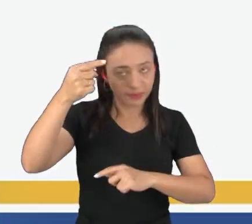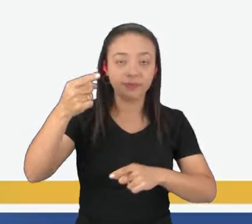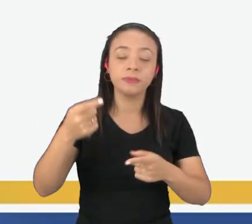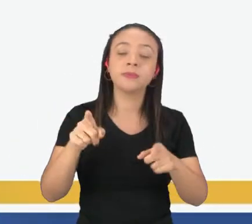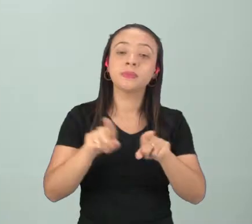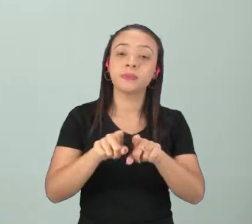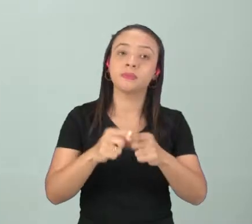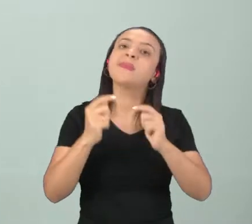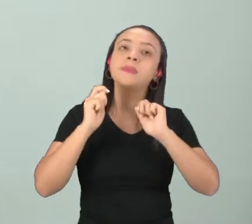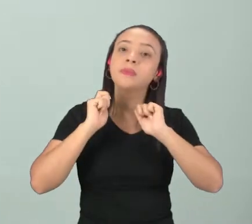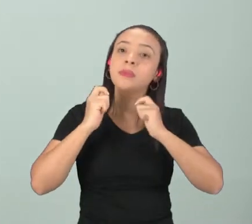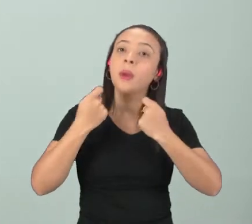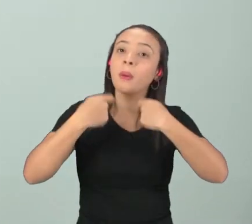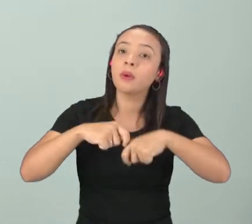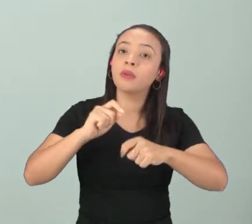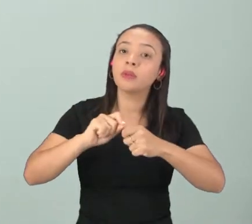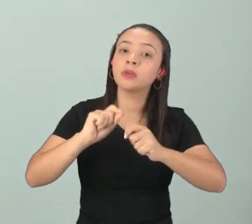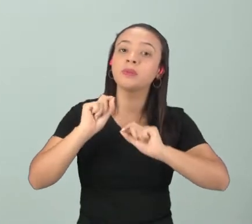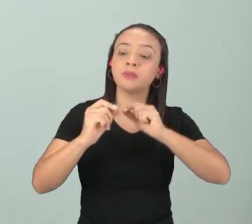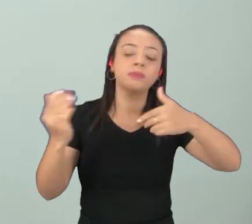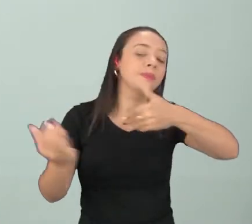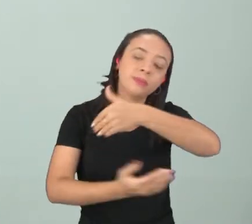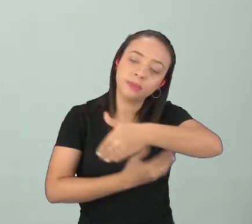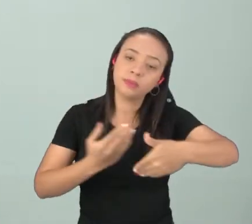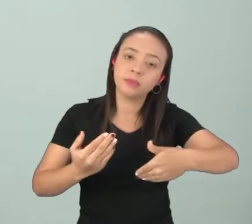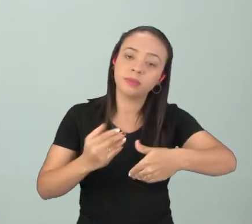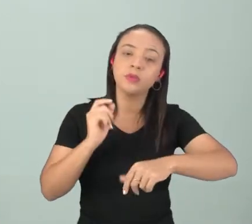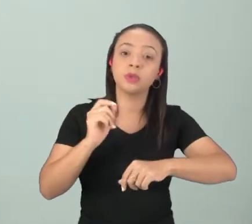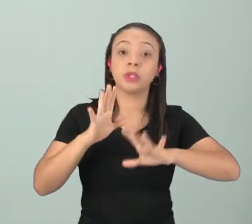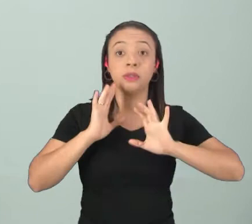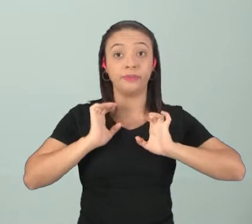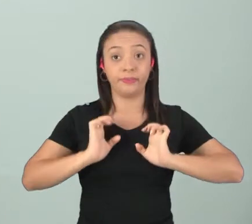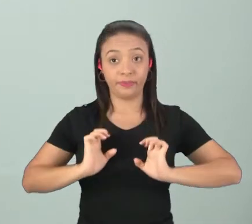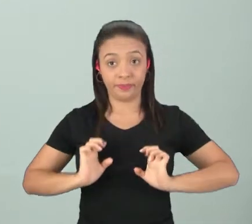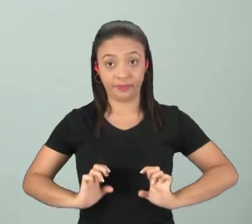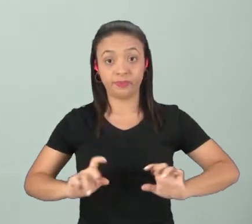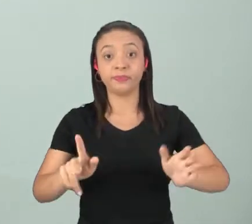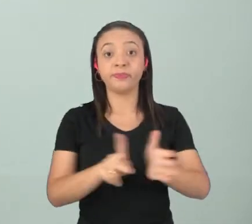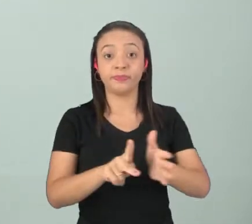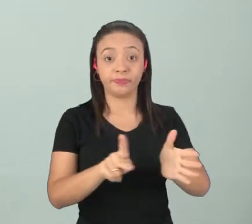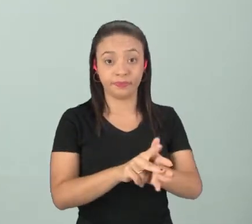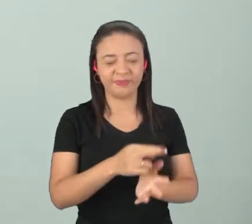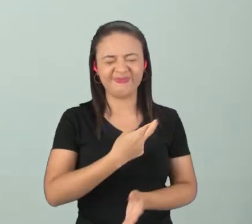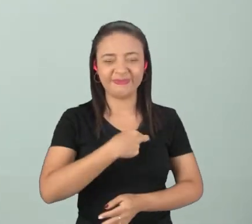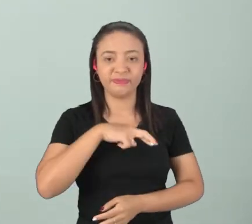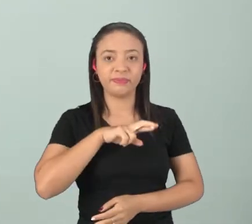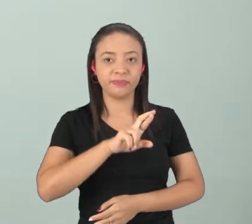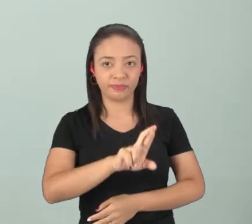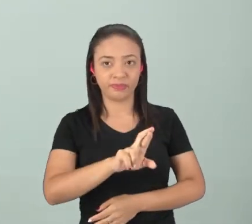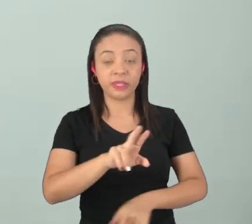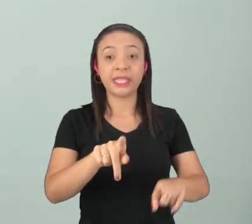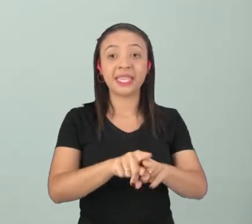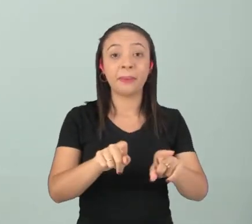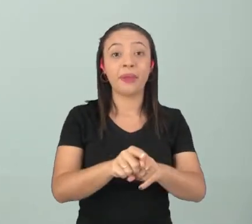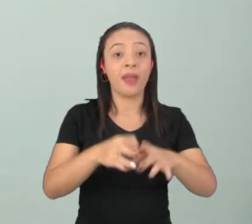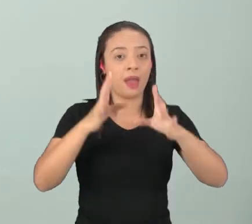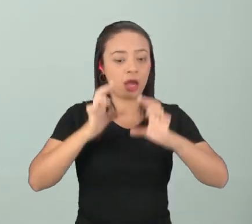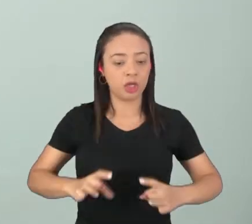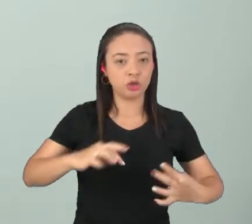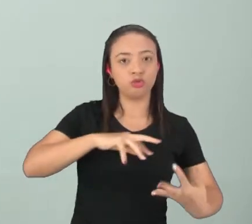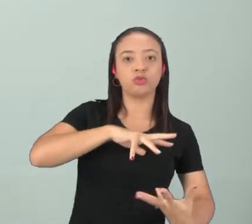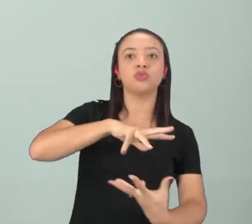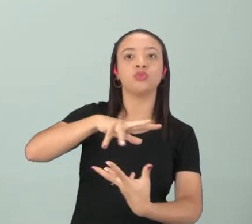possa fazer essa correspondência entre comportamento ético, ética da religião, ética no sentido